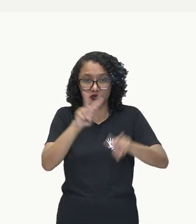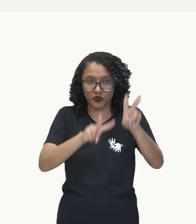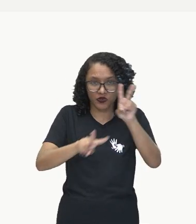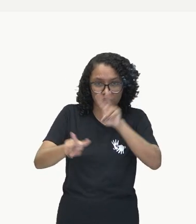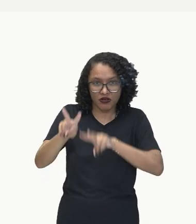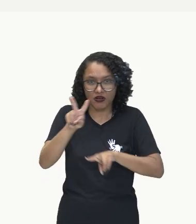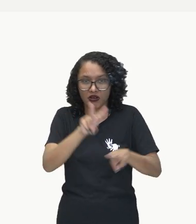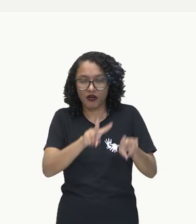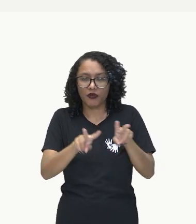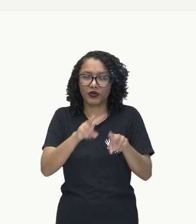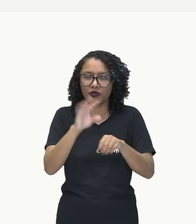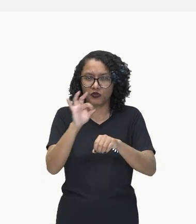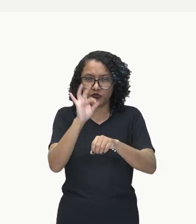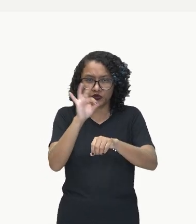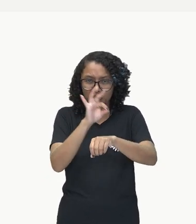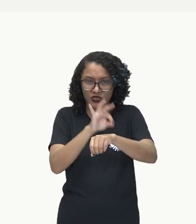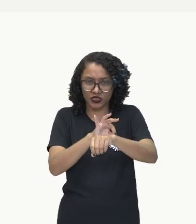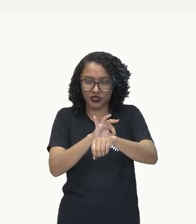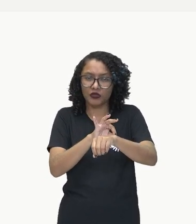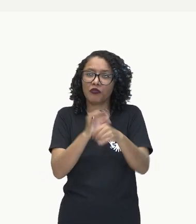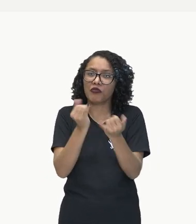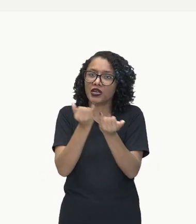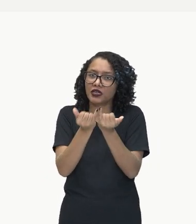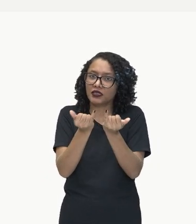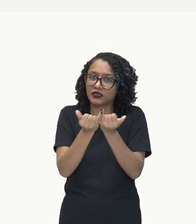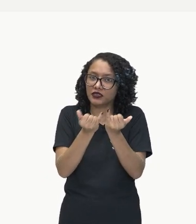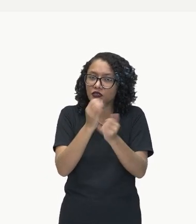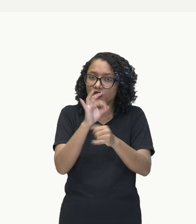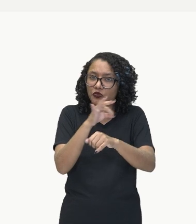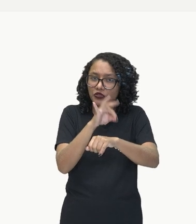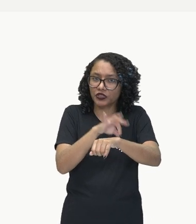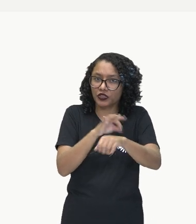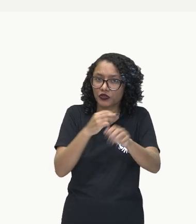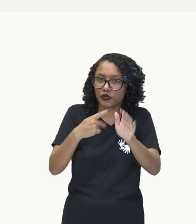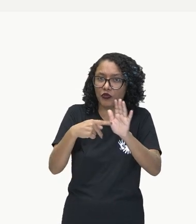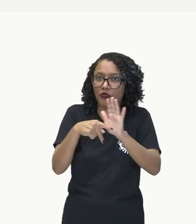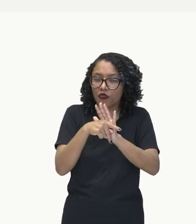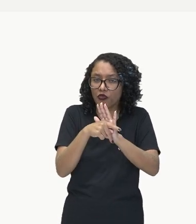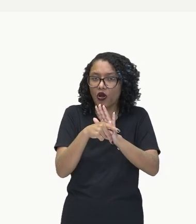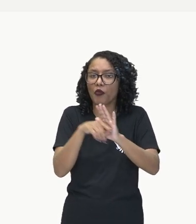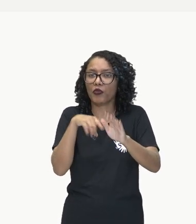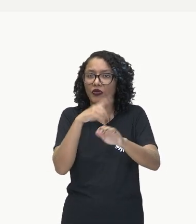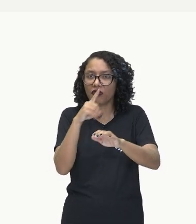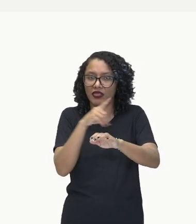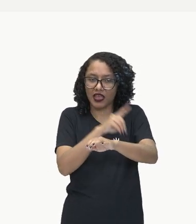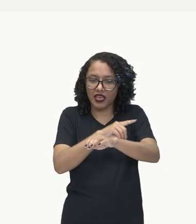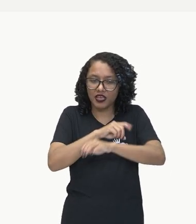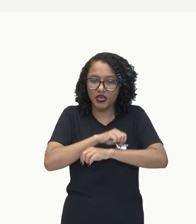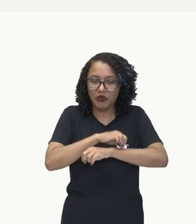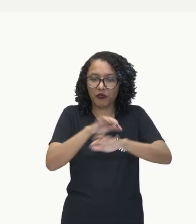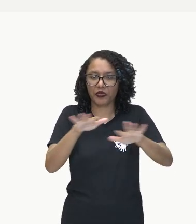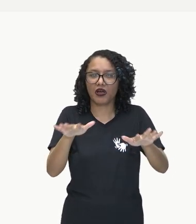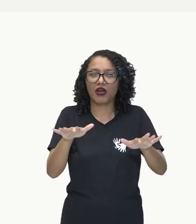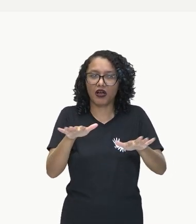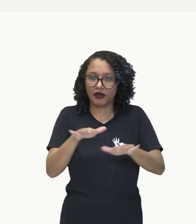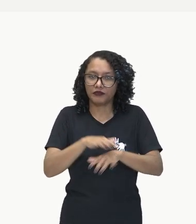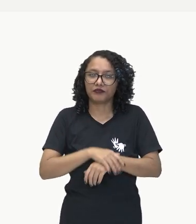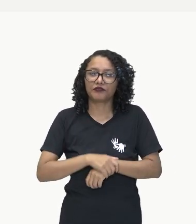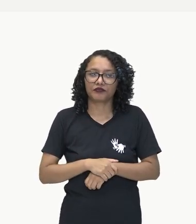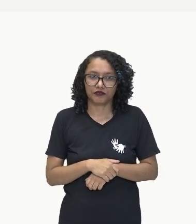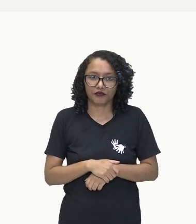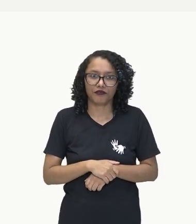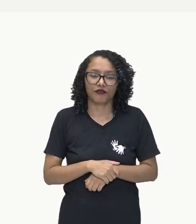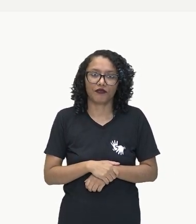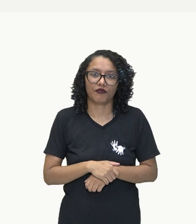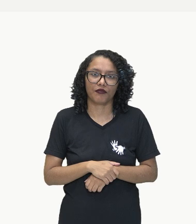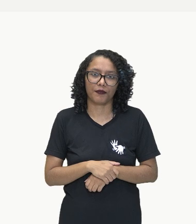o mosquito com as características que nós conhecemos do mosquito transmissor da dengue, o Aedes aegypti. Então